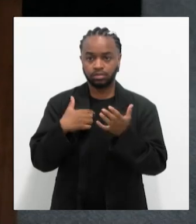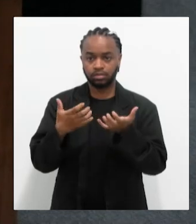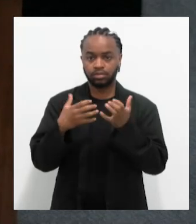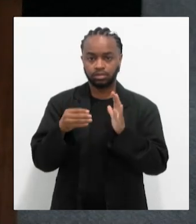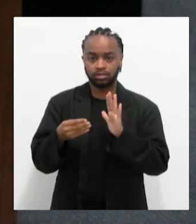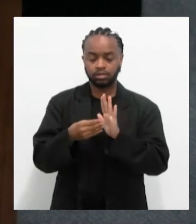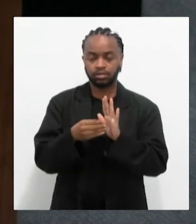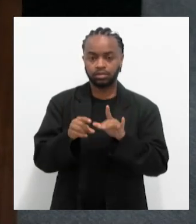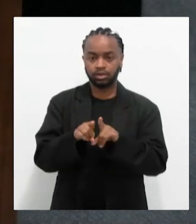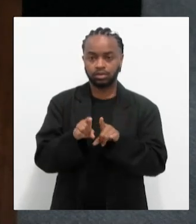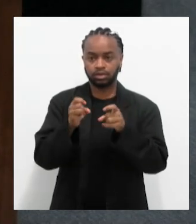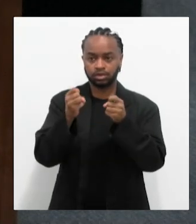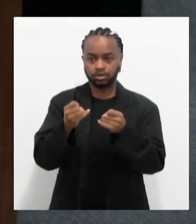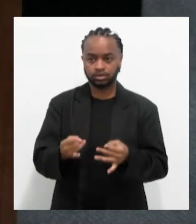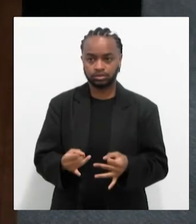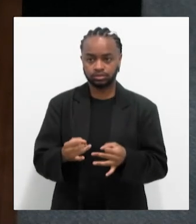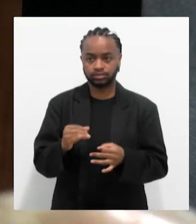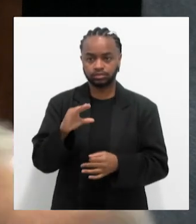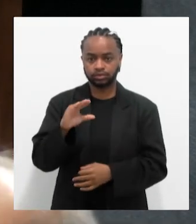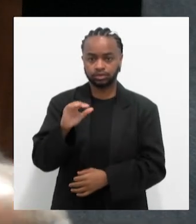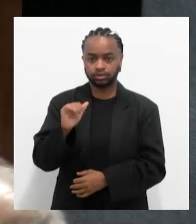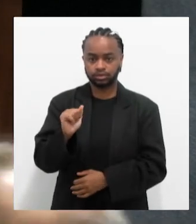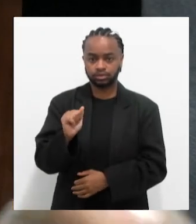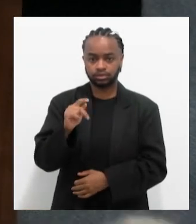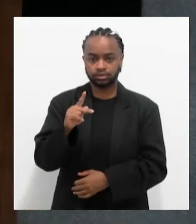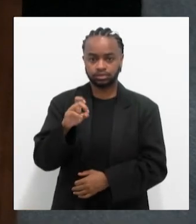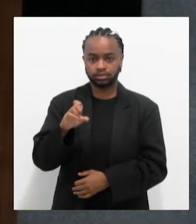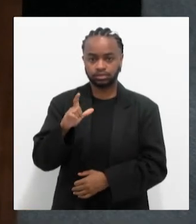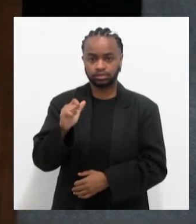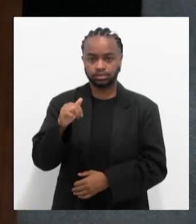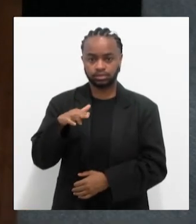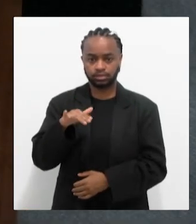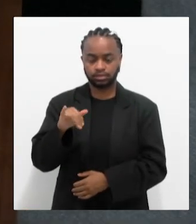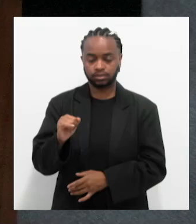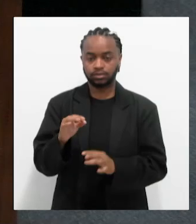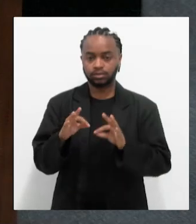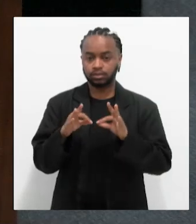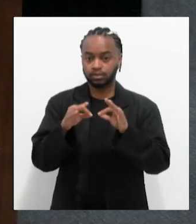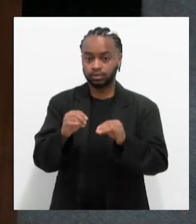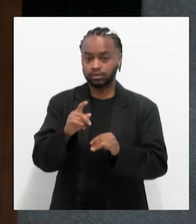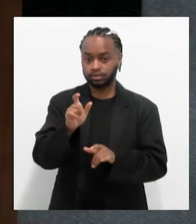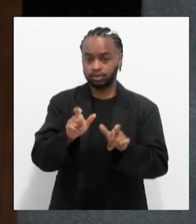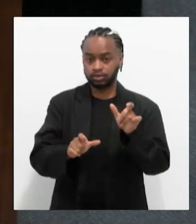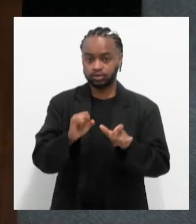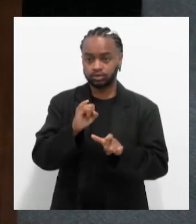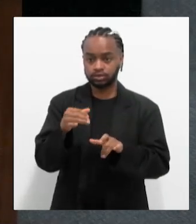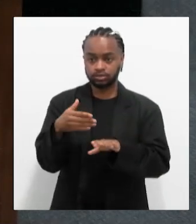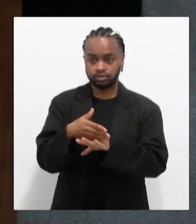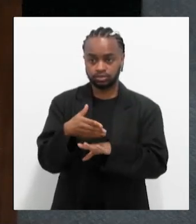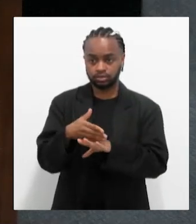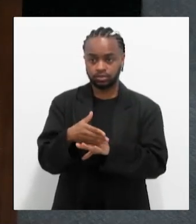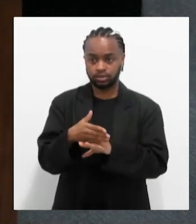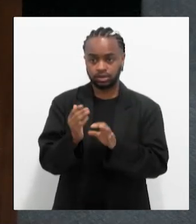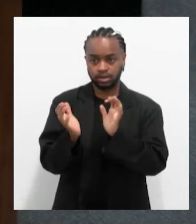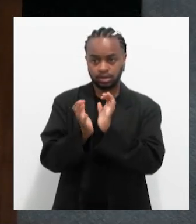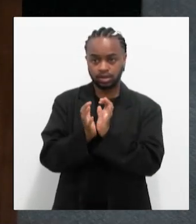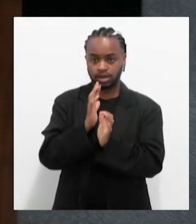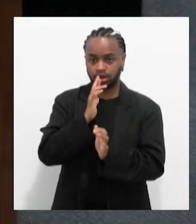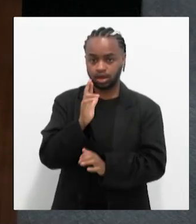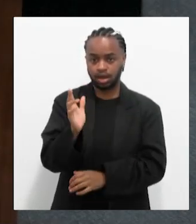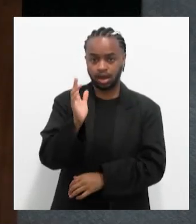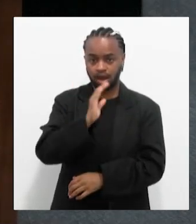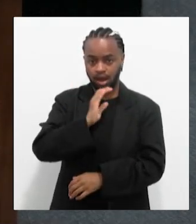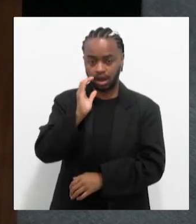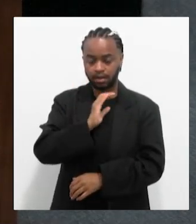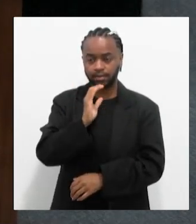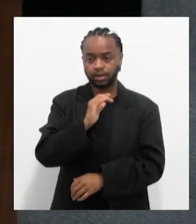também um esclarecimento que a capelania, todas as pessoas, quando elas são envolvidas em time de resposta rápida, até porque sou